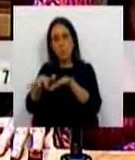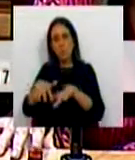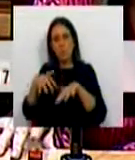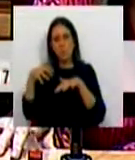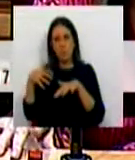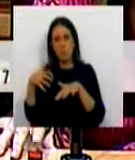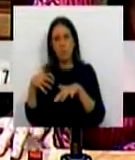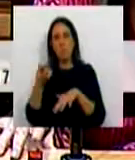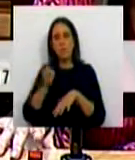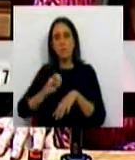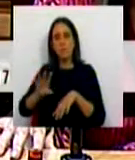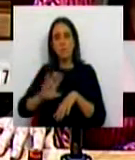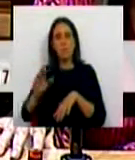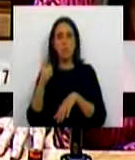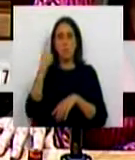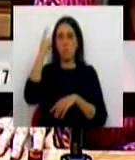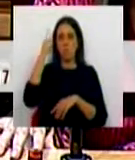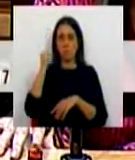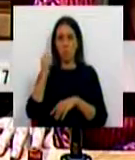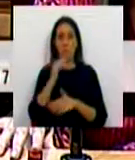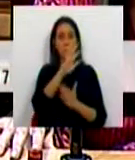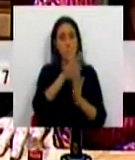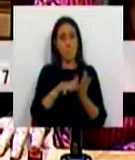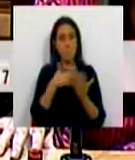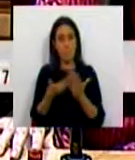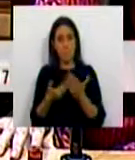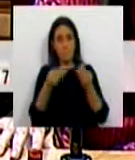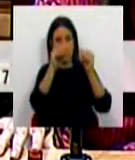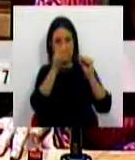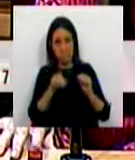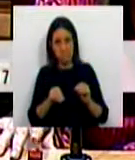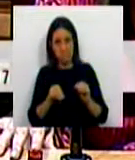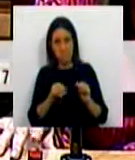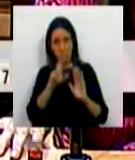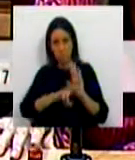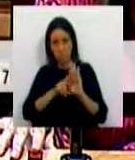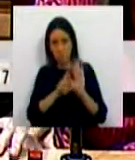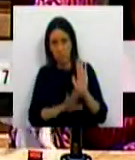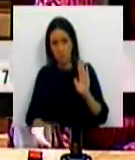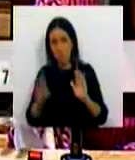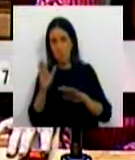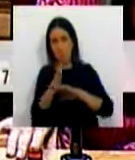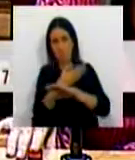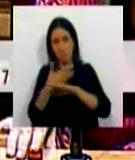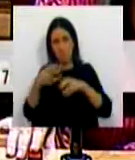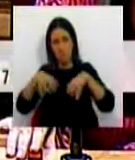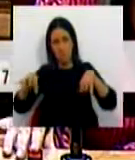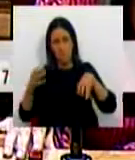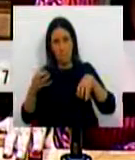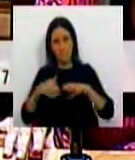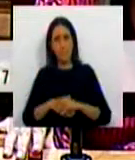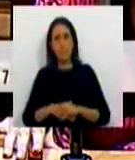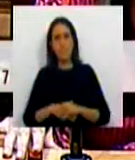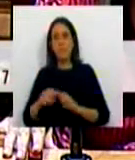adicional enviado ontem e que desagrega um mapa já contido no relatório original em contas nacionais. Esta desagregação